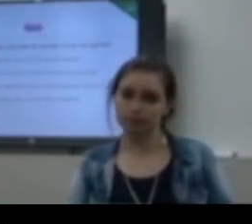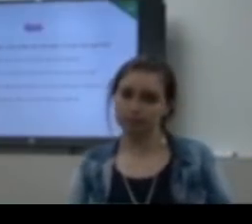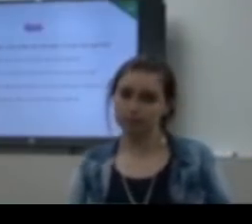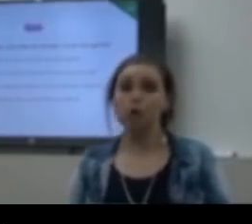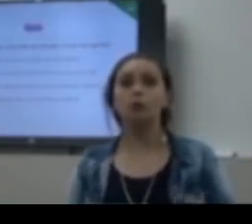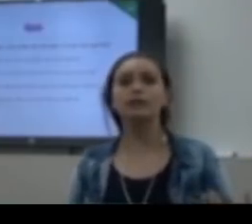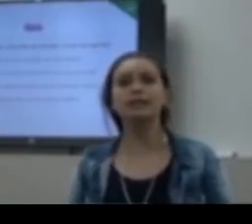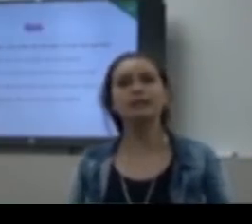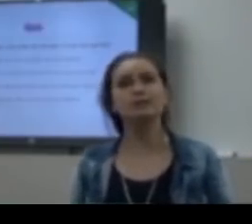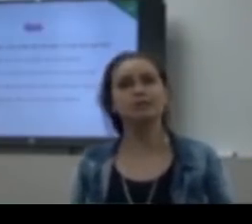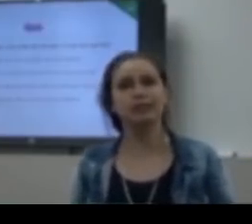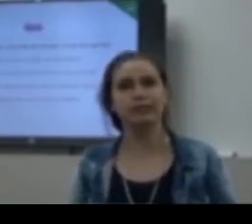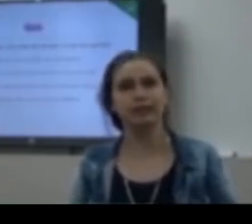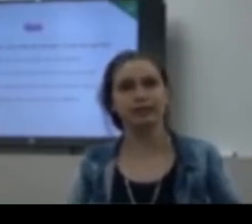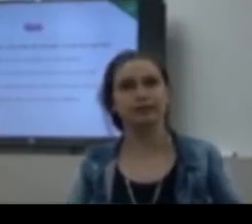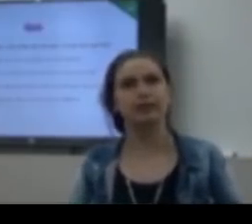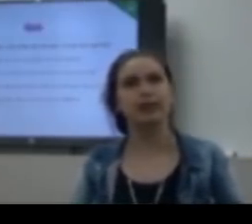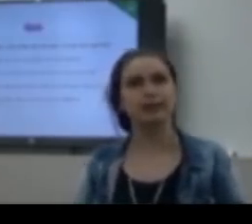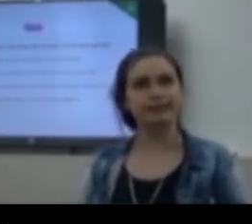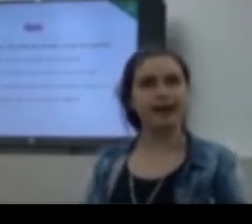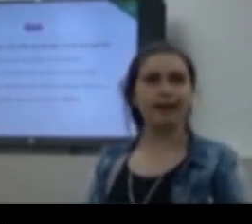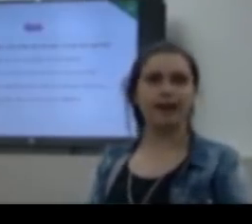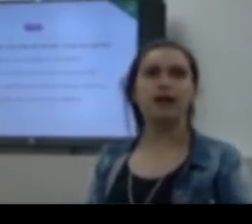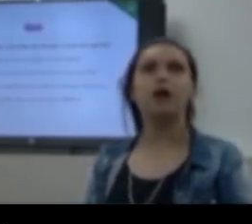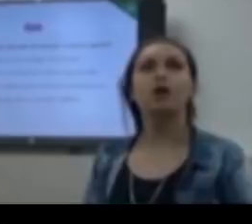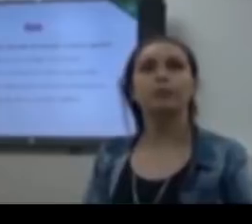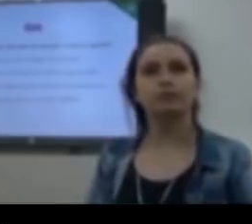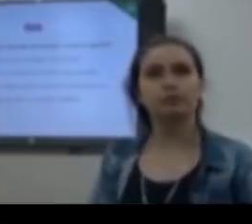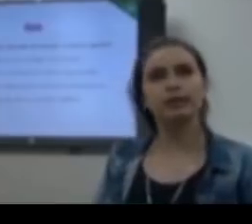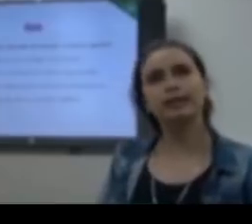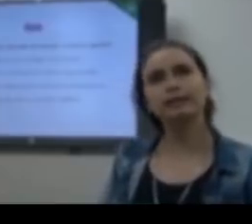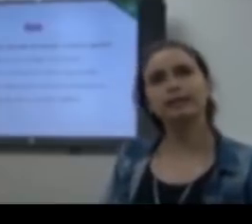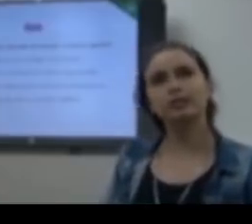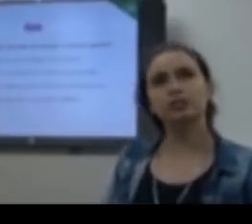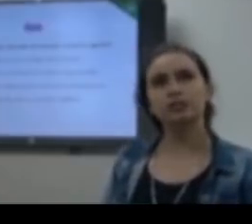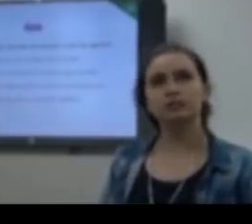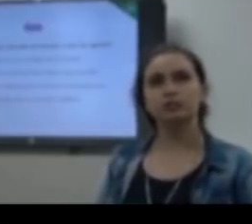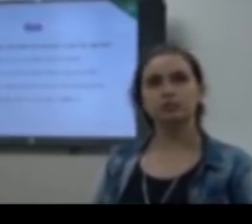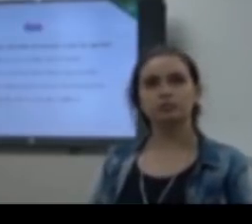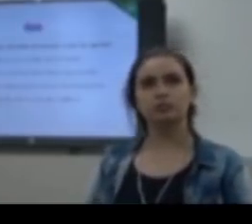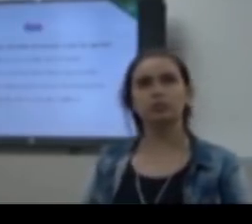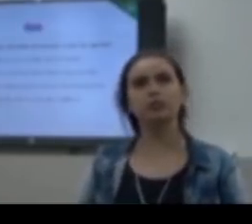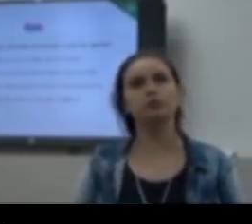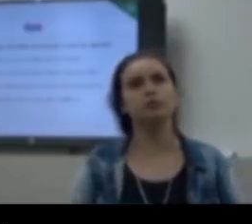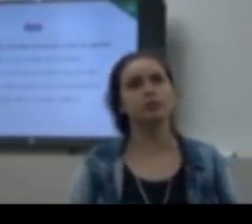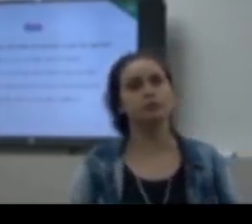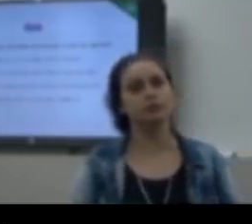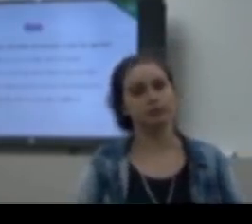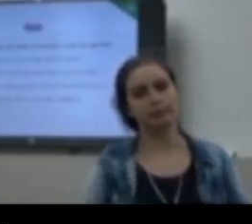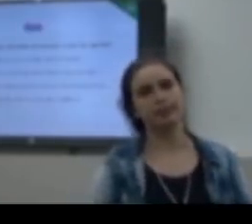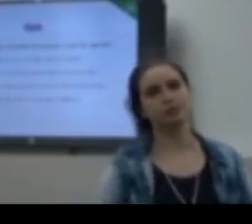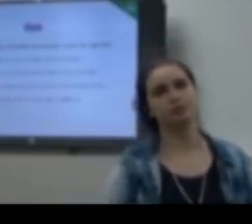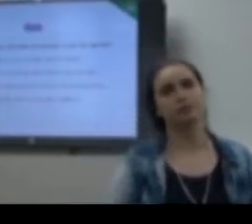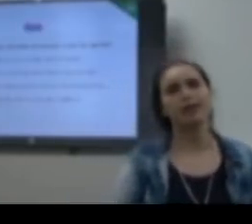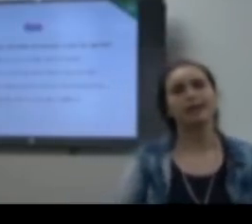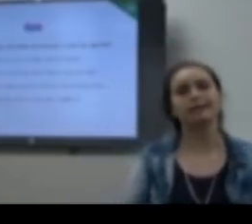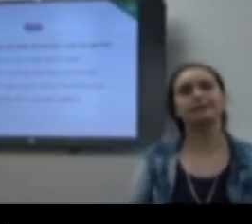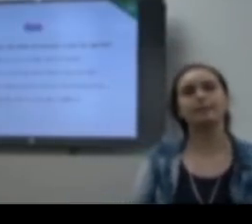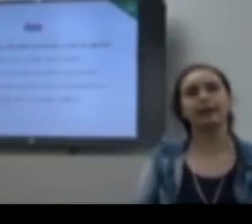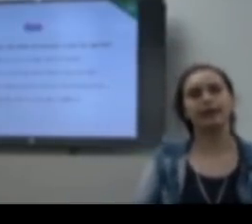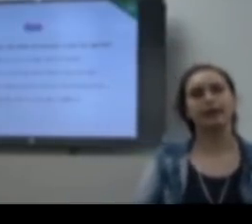de transição. O que isso significa? Letra A. Possui característica de um único domínio